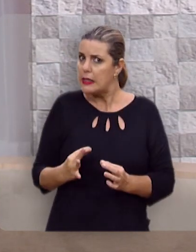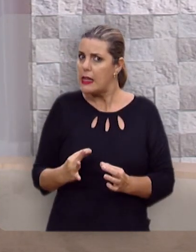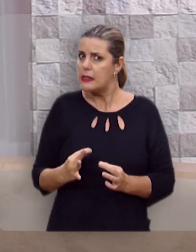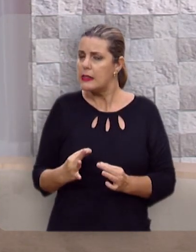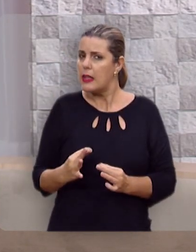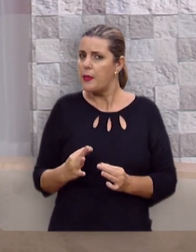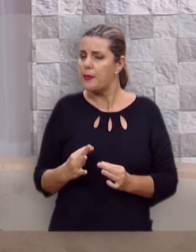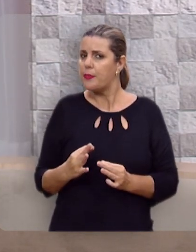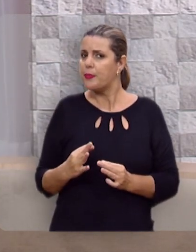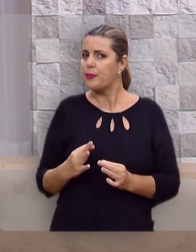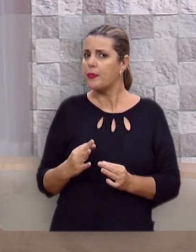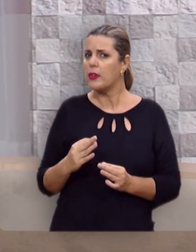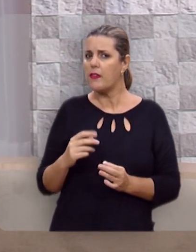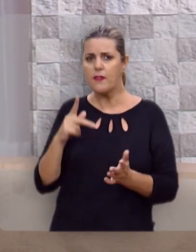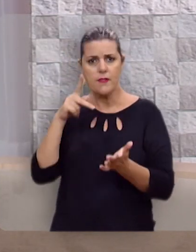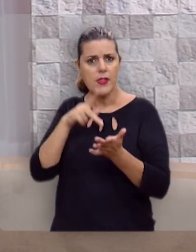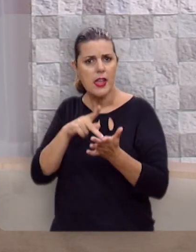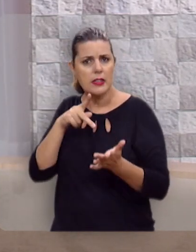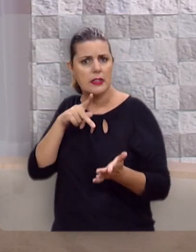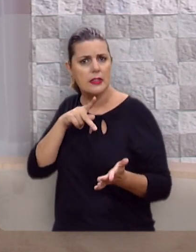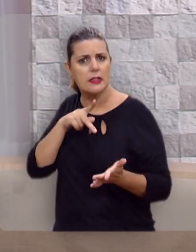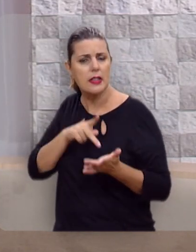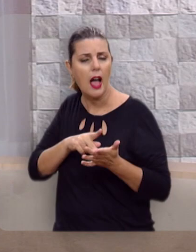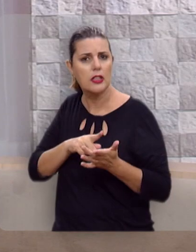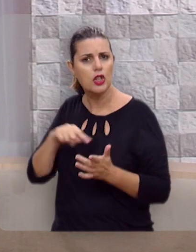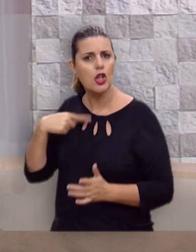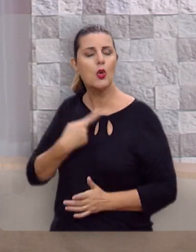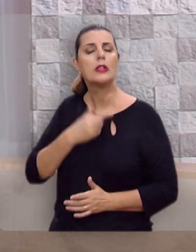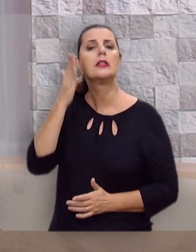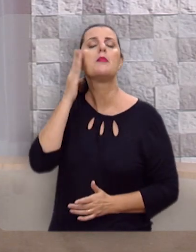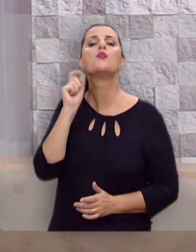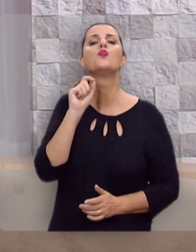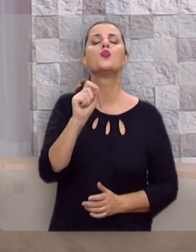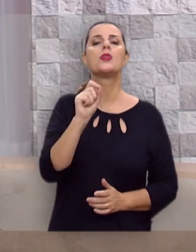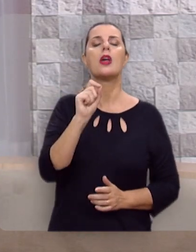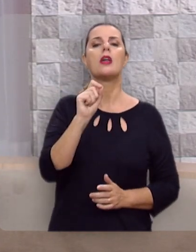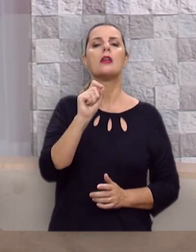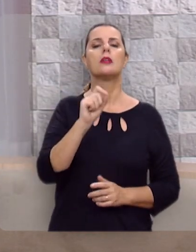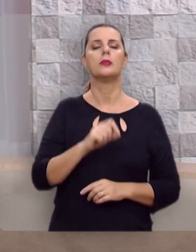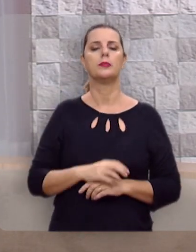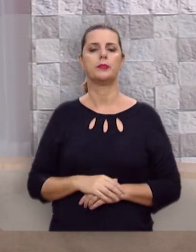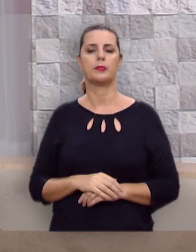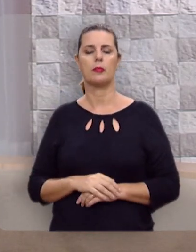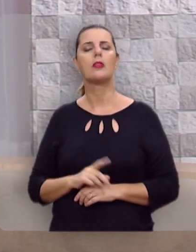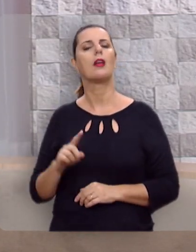inabalável, é uma certeza absoluta. E sabemos o quê?